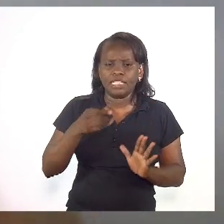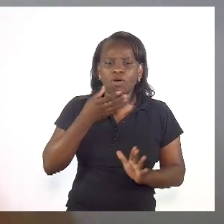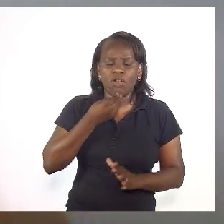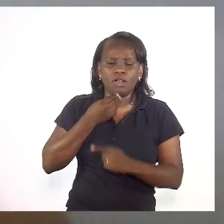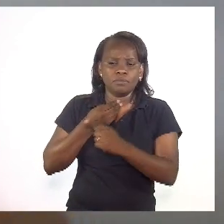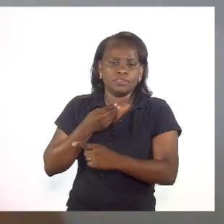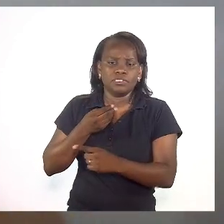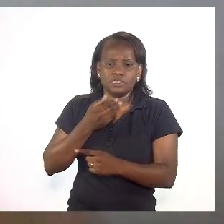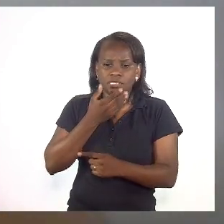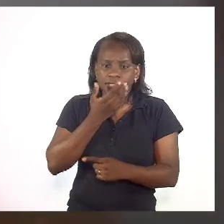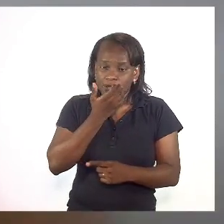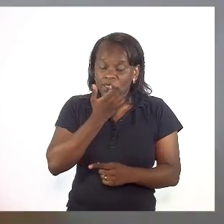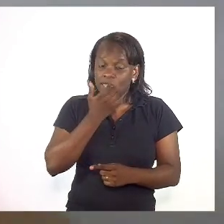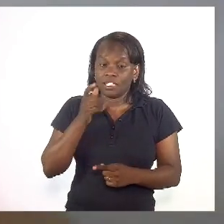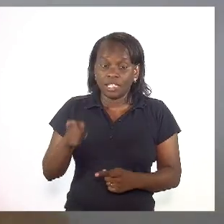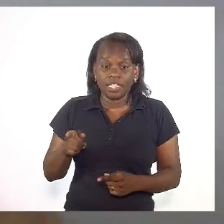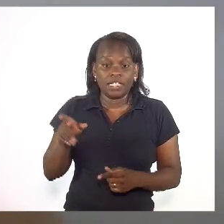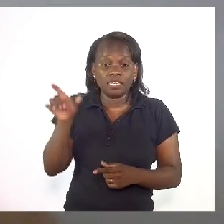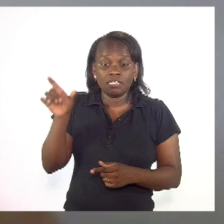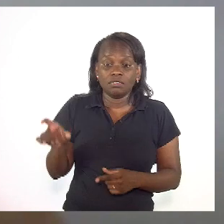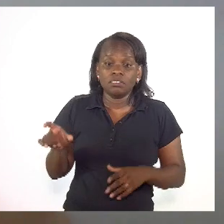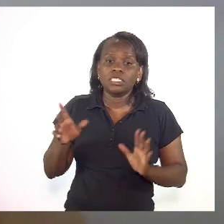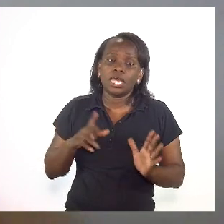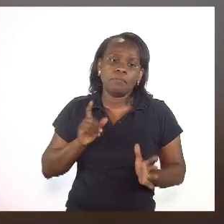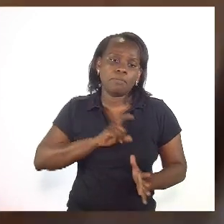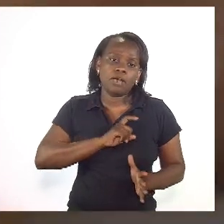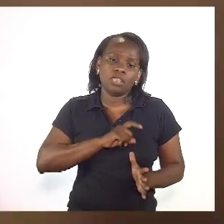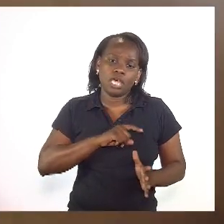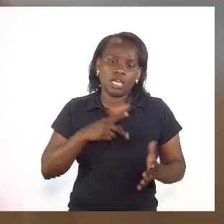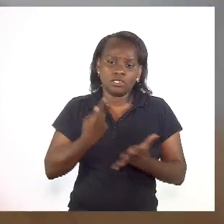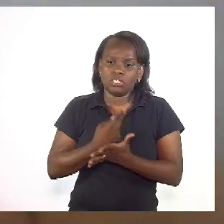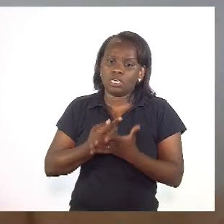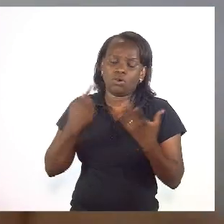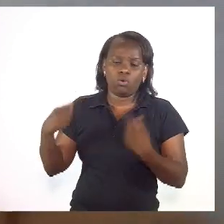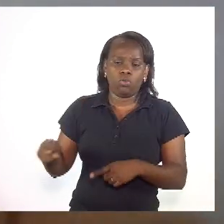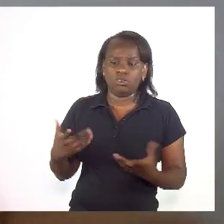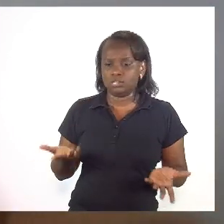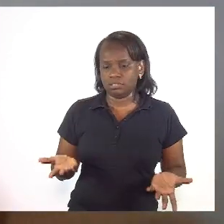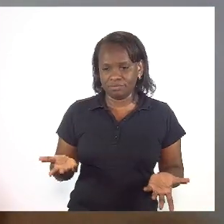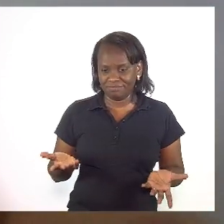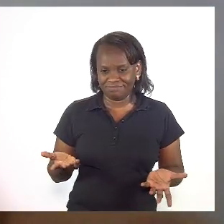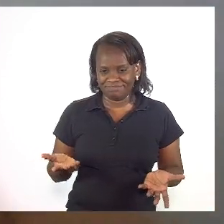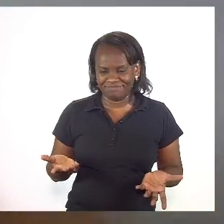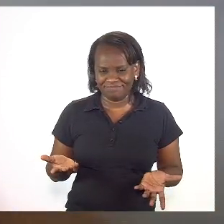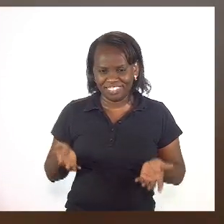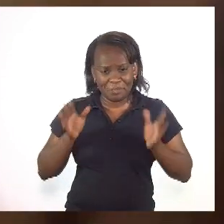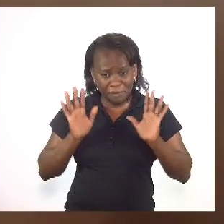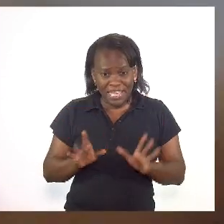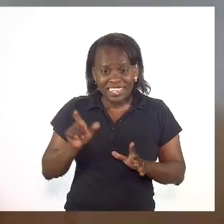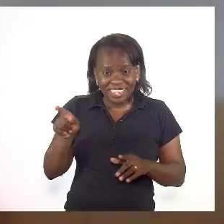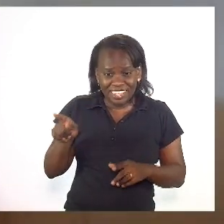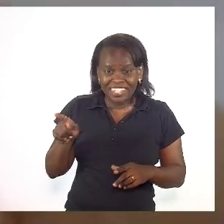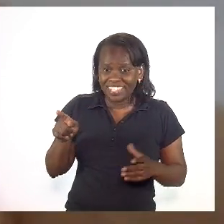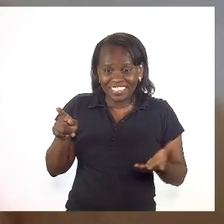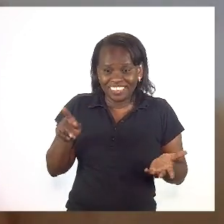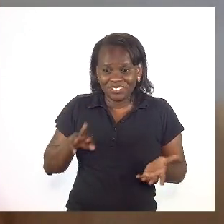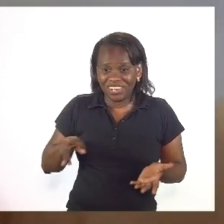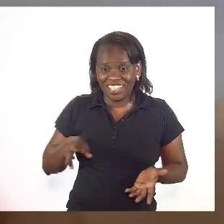sendo, em relação a ele, está se cometendo uma grande injustiça. Uma grande